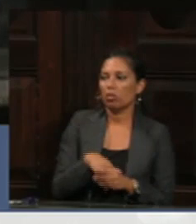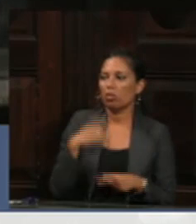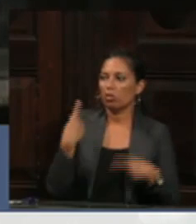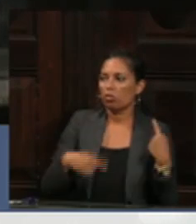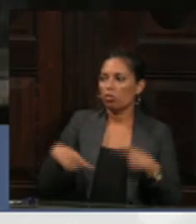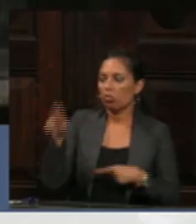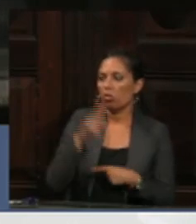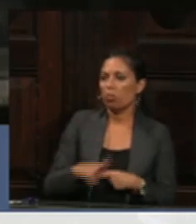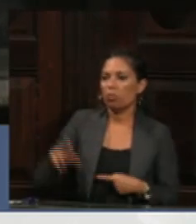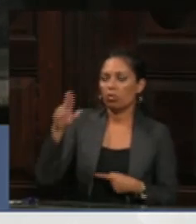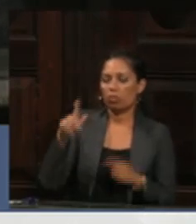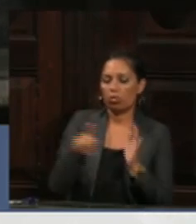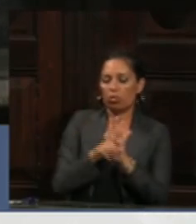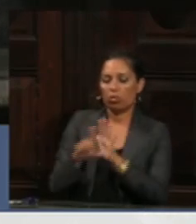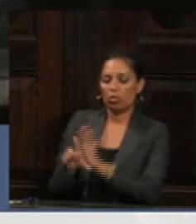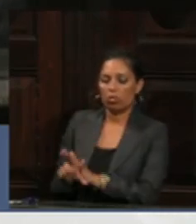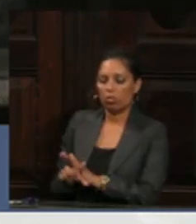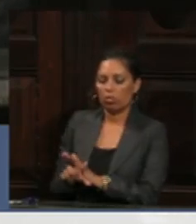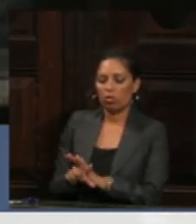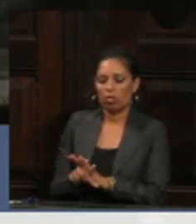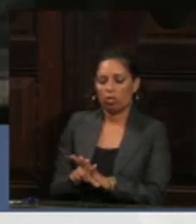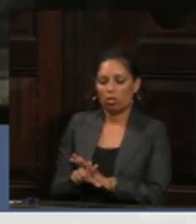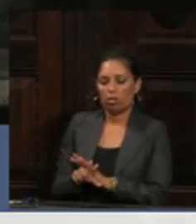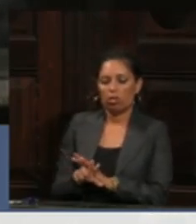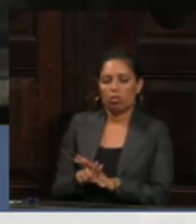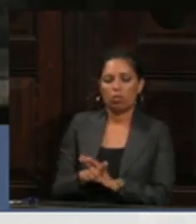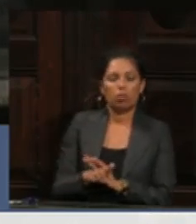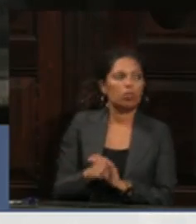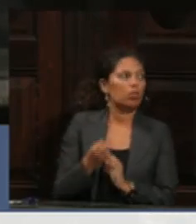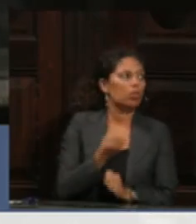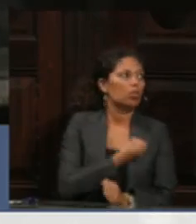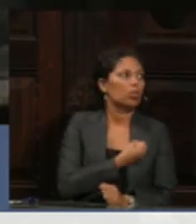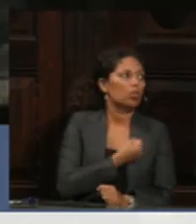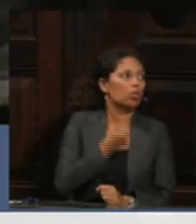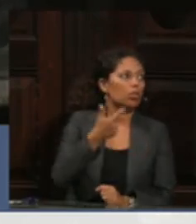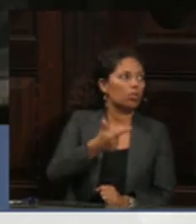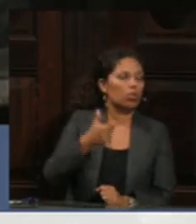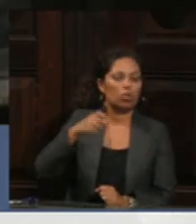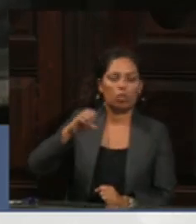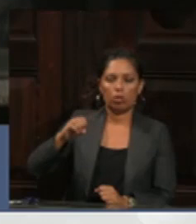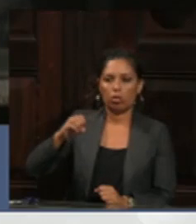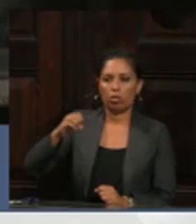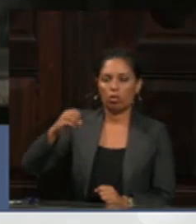discussão única. Projeto de lei de número